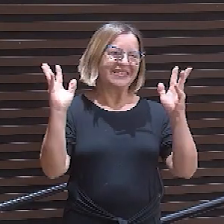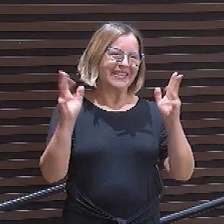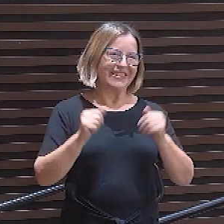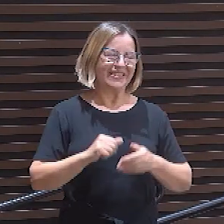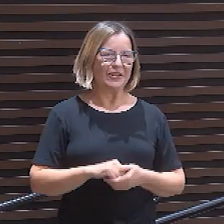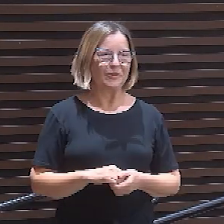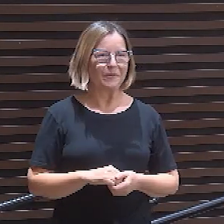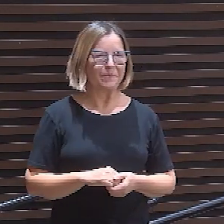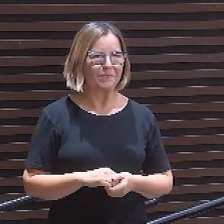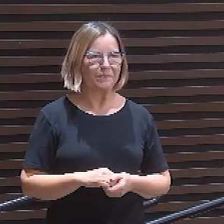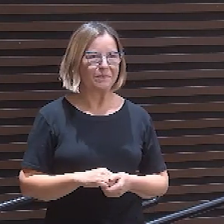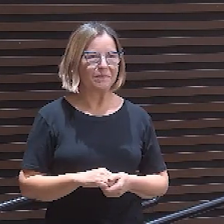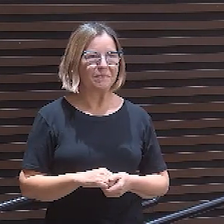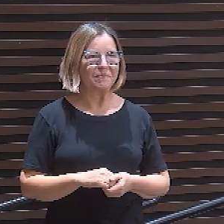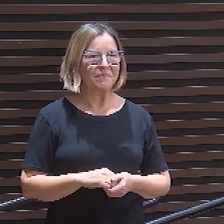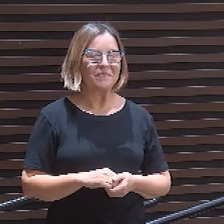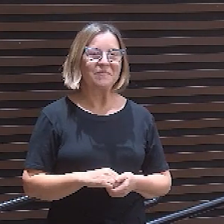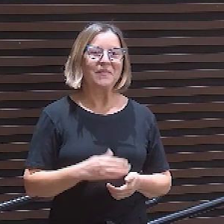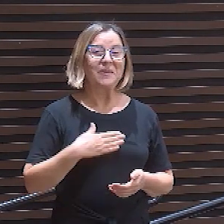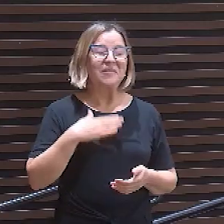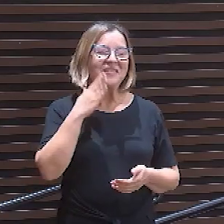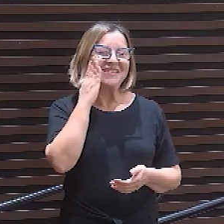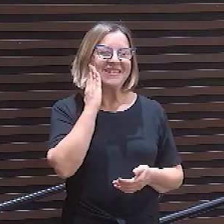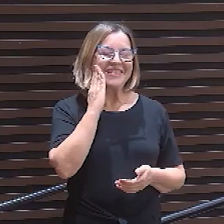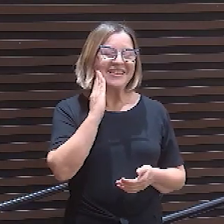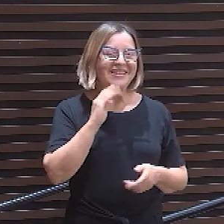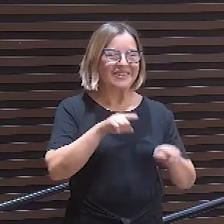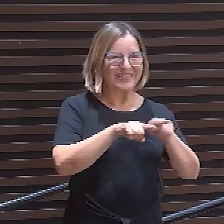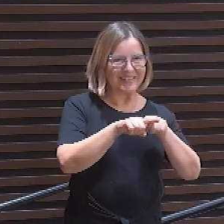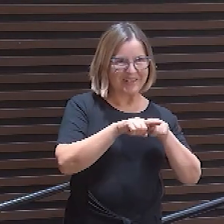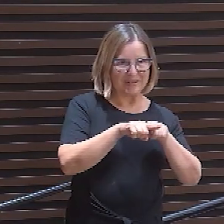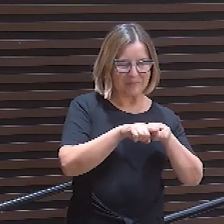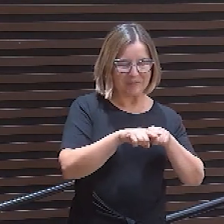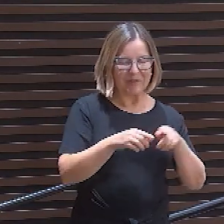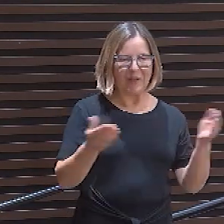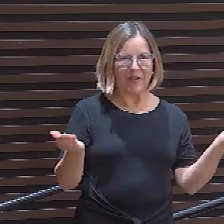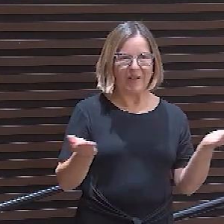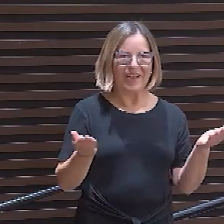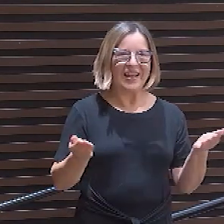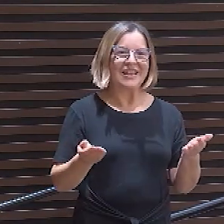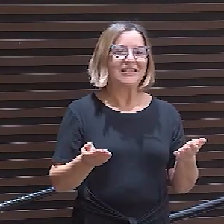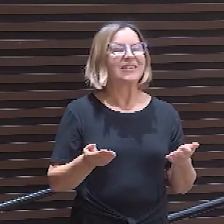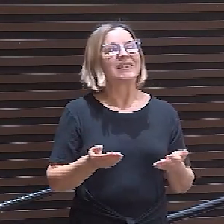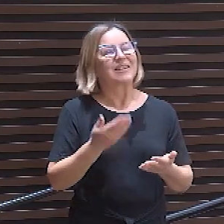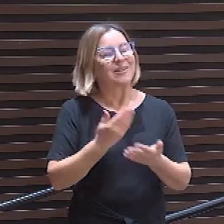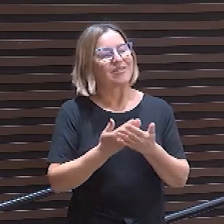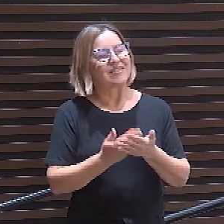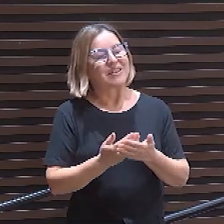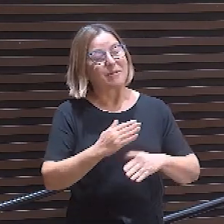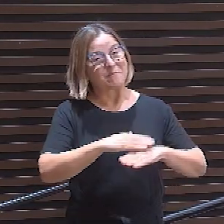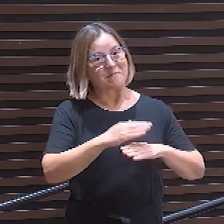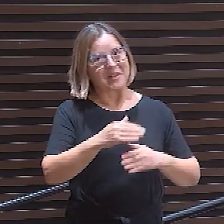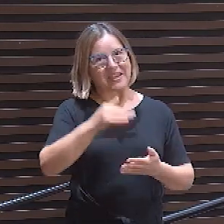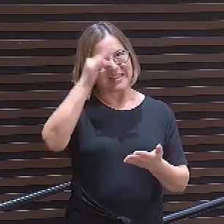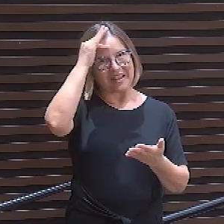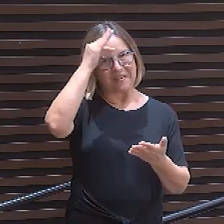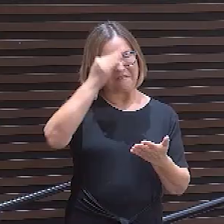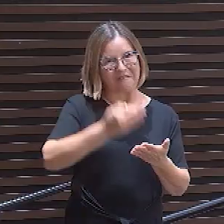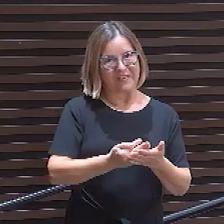Meus queridos irmãos, vamos hoje andar um pouquinho sobre a fé